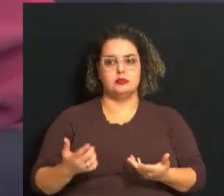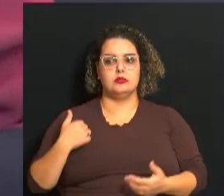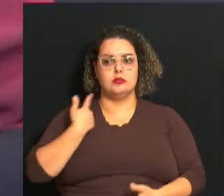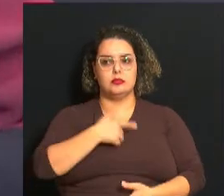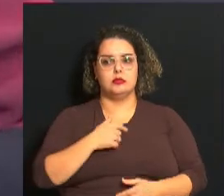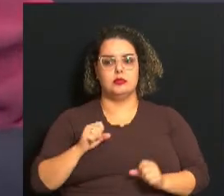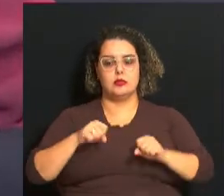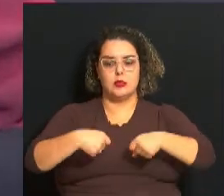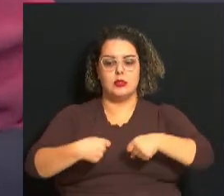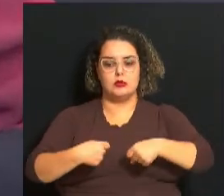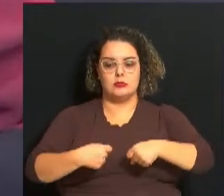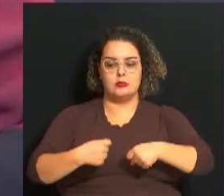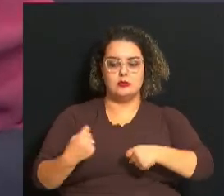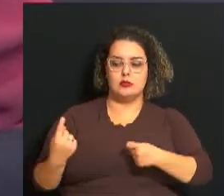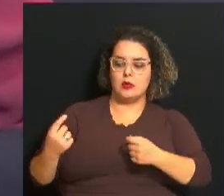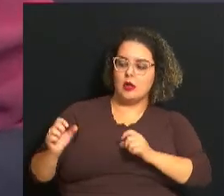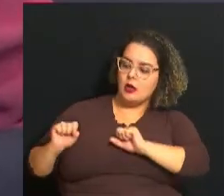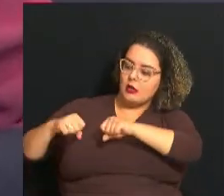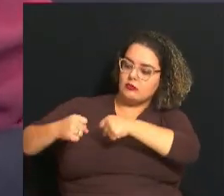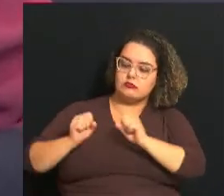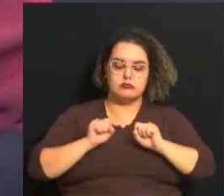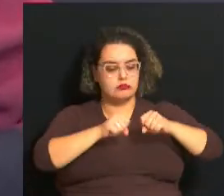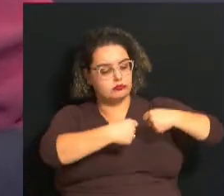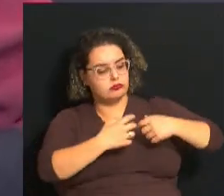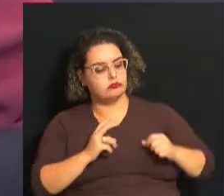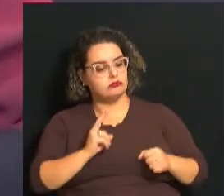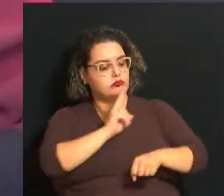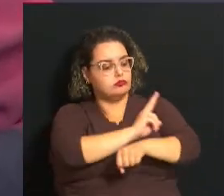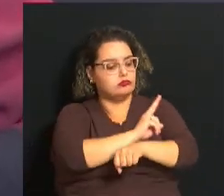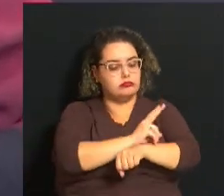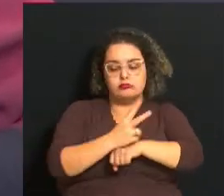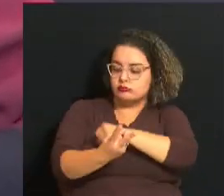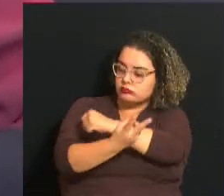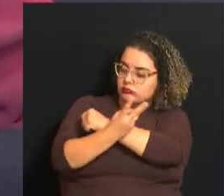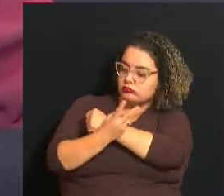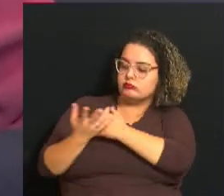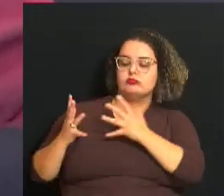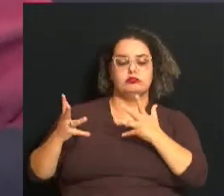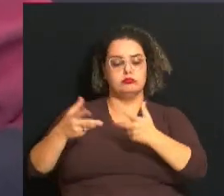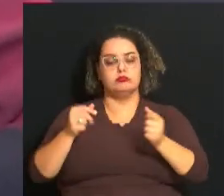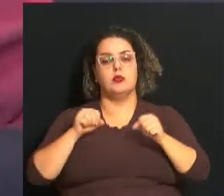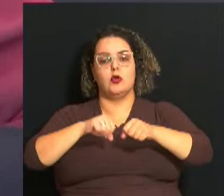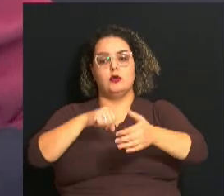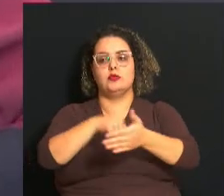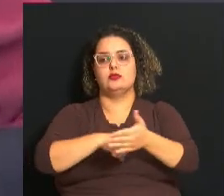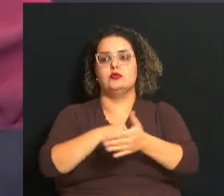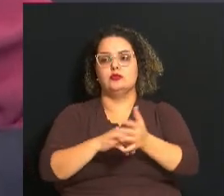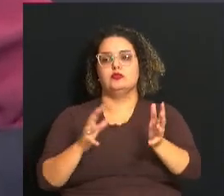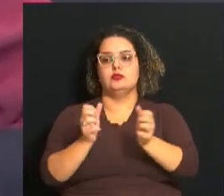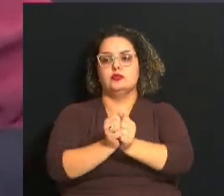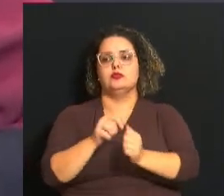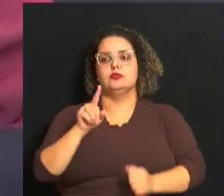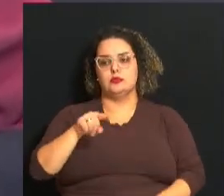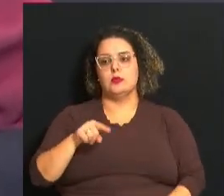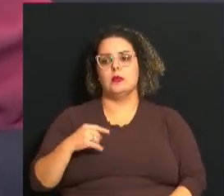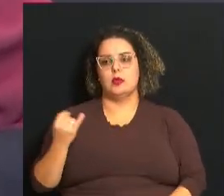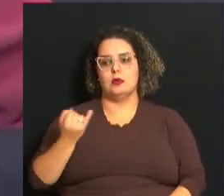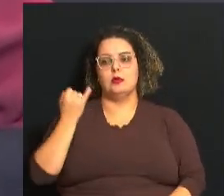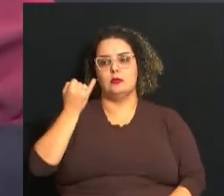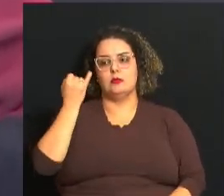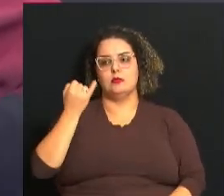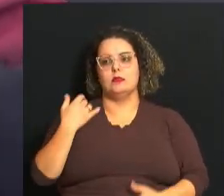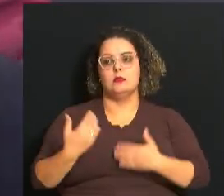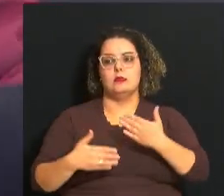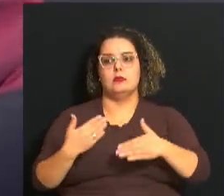uns aos outros nos proteger uns aos outros e lutar juntos e juntas isso é o fundamental nesse processo